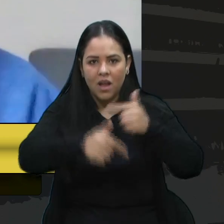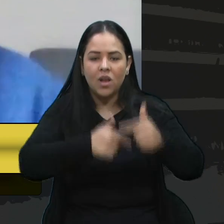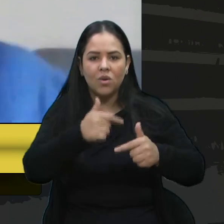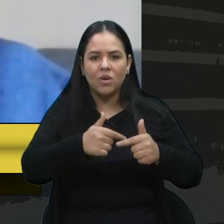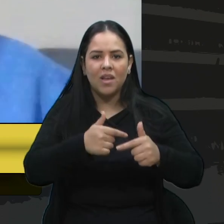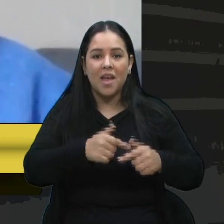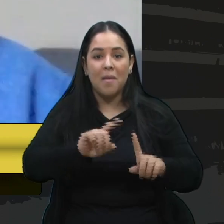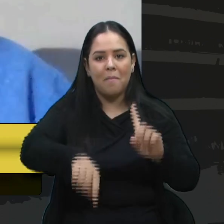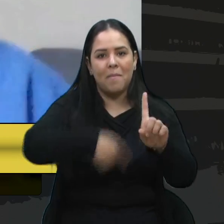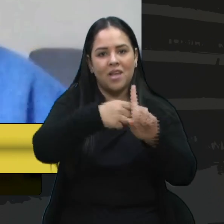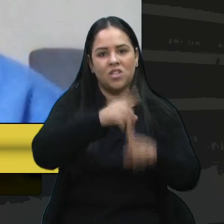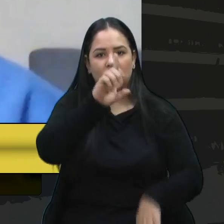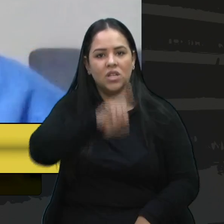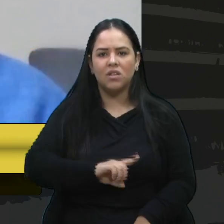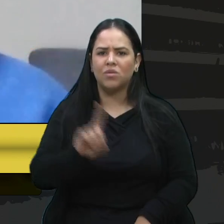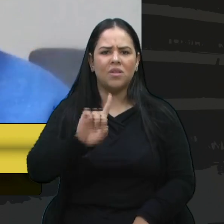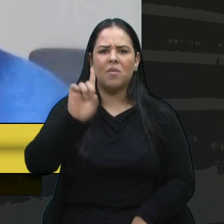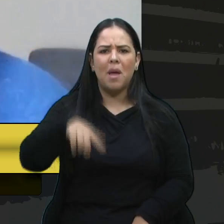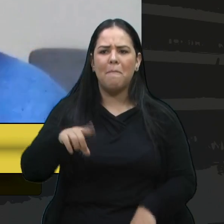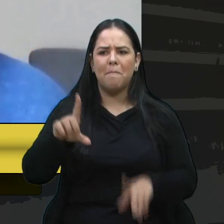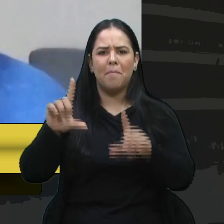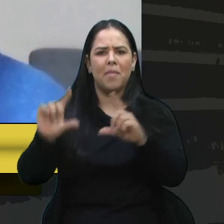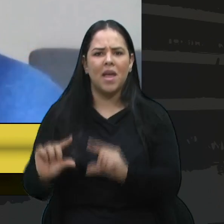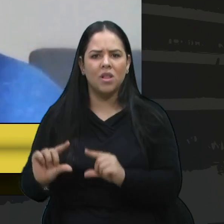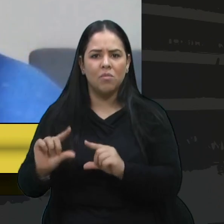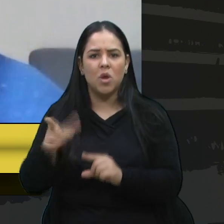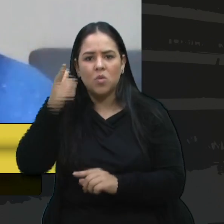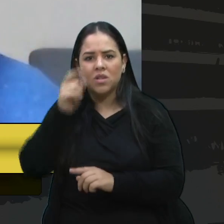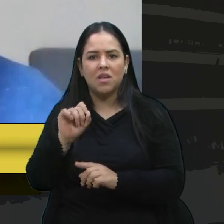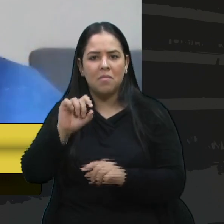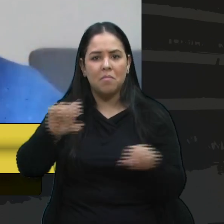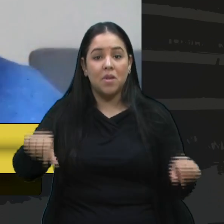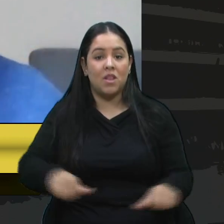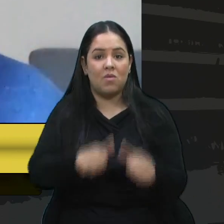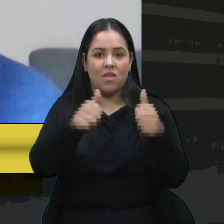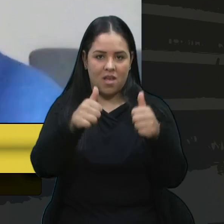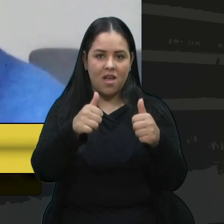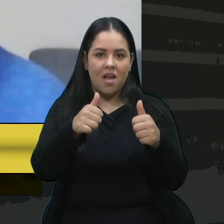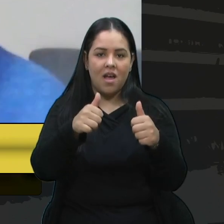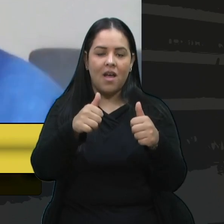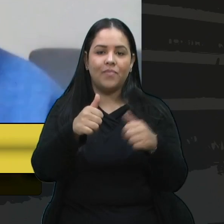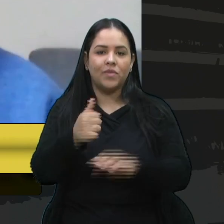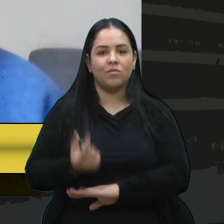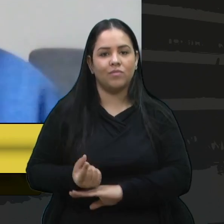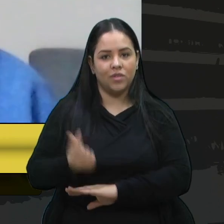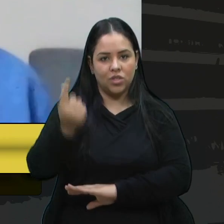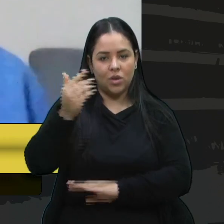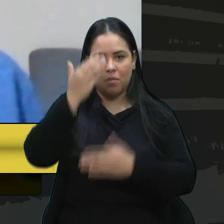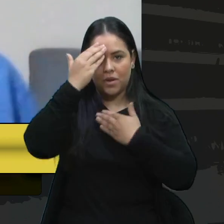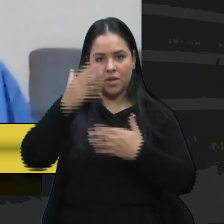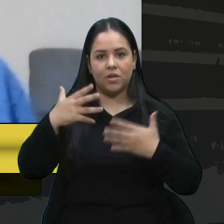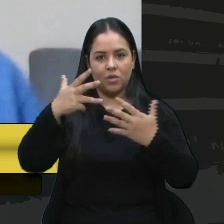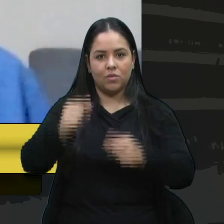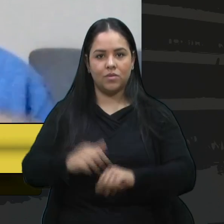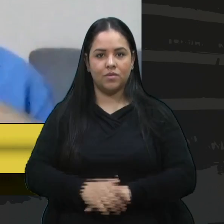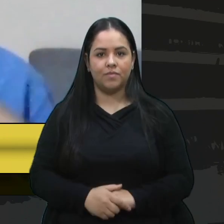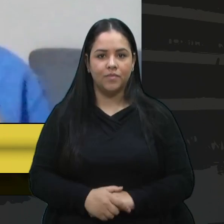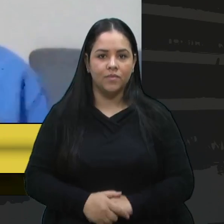direitos, com o objetivo de melhorar uma economia que continue em frangalhos. Muito obrigada a todos e todas.